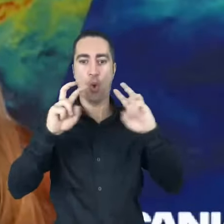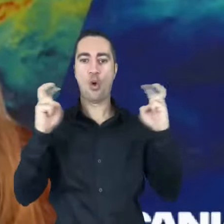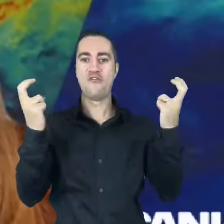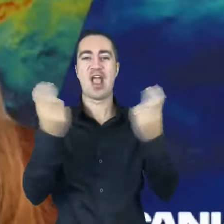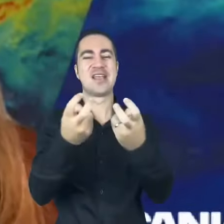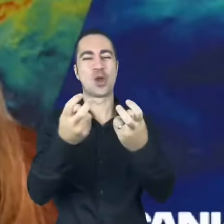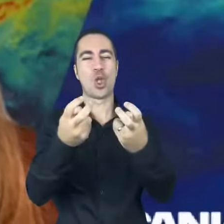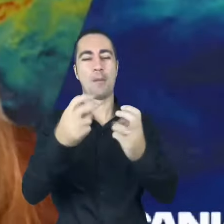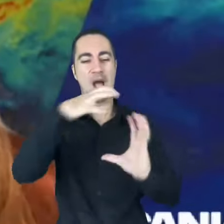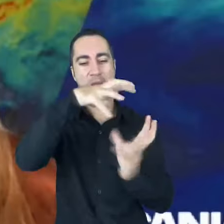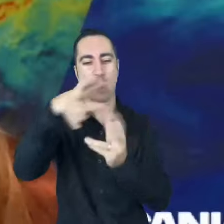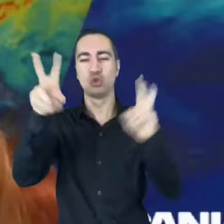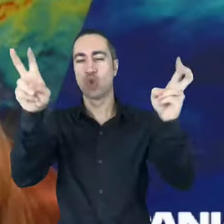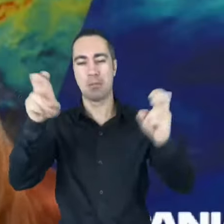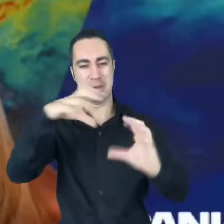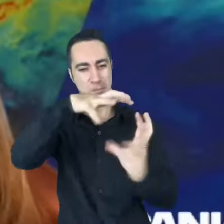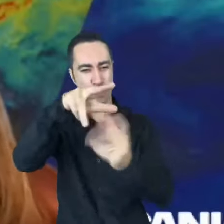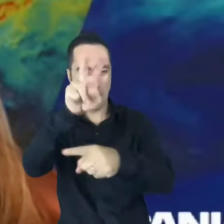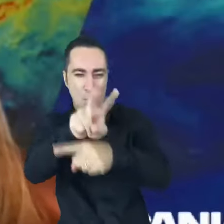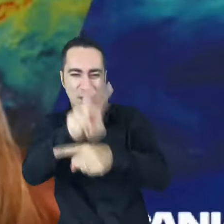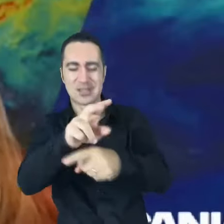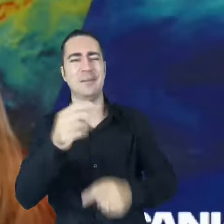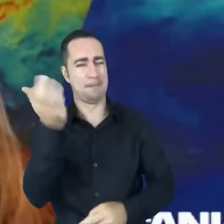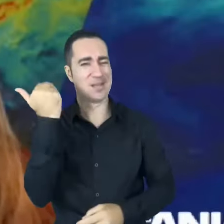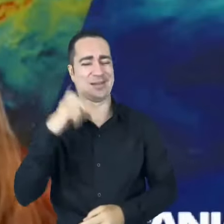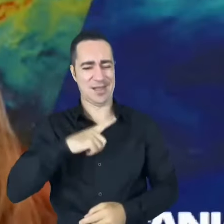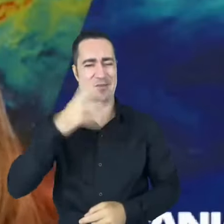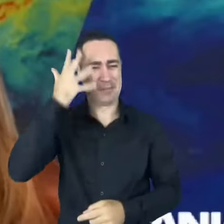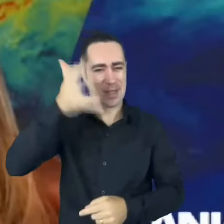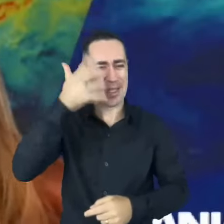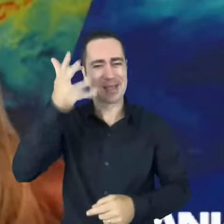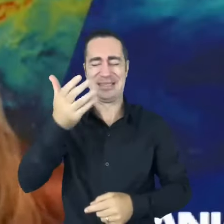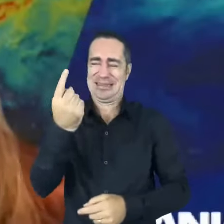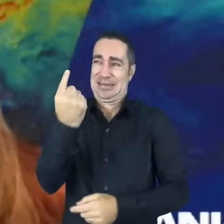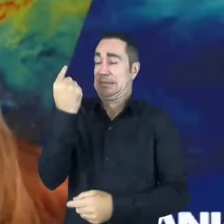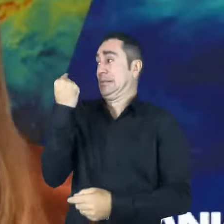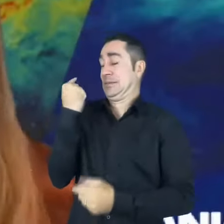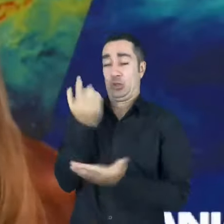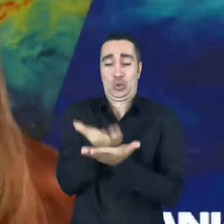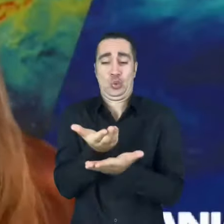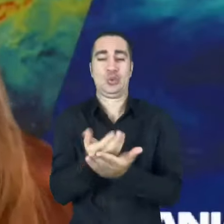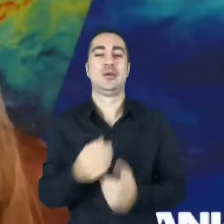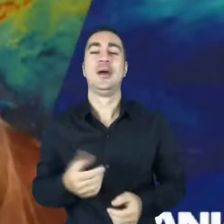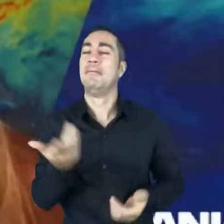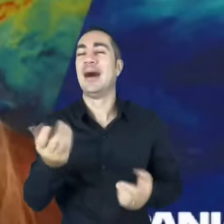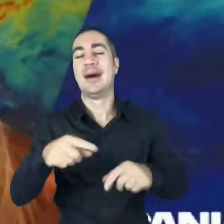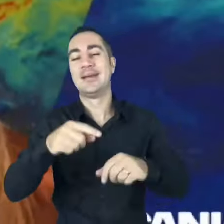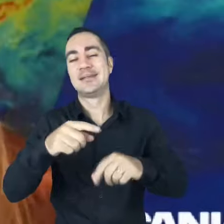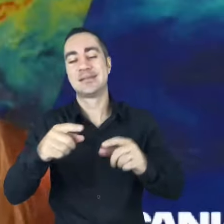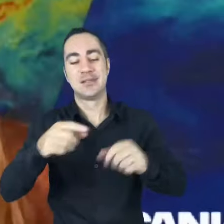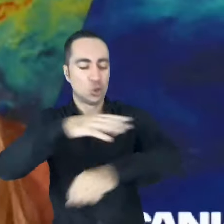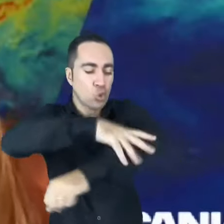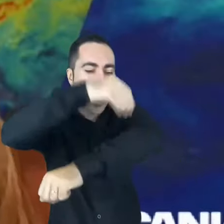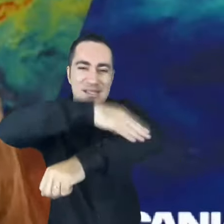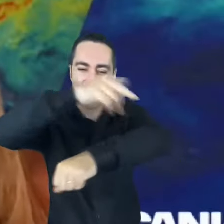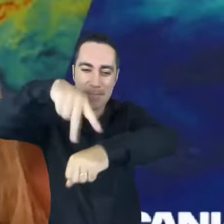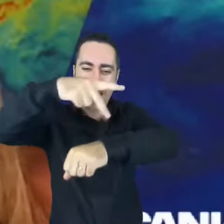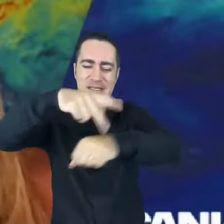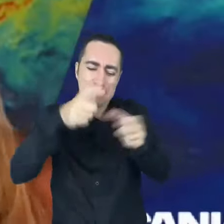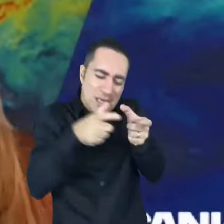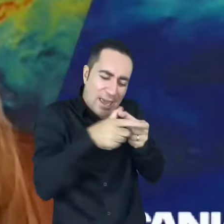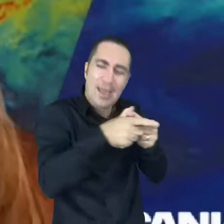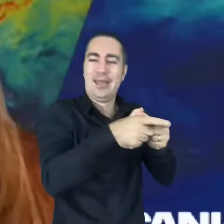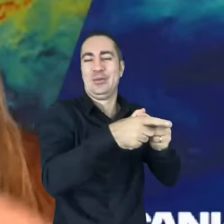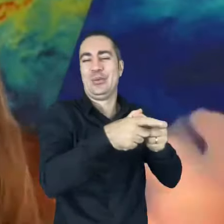Como eu disse, a Suécia é um país pequeno e tem um grande senso